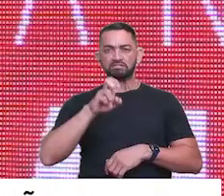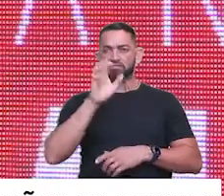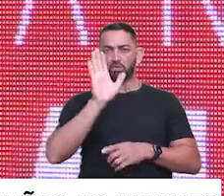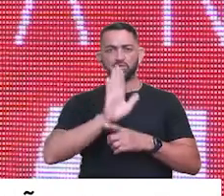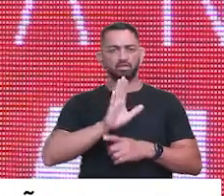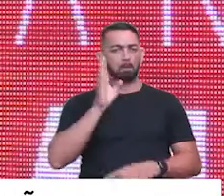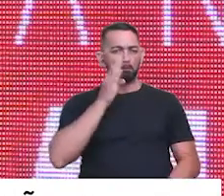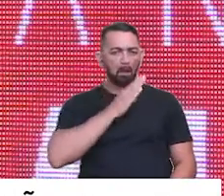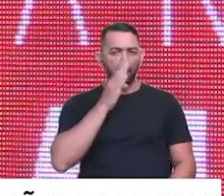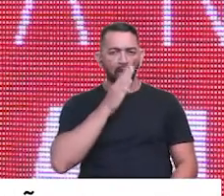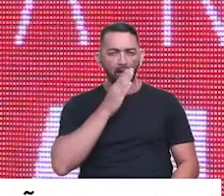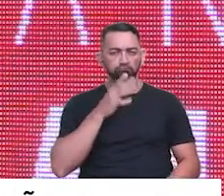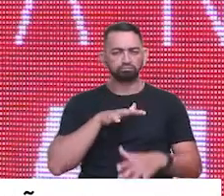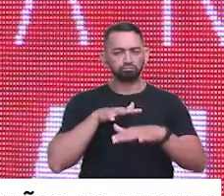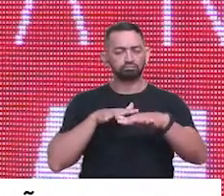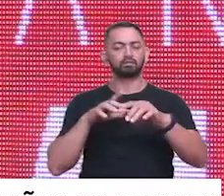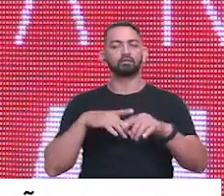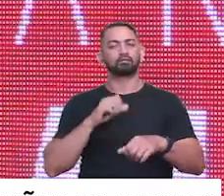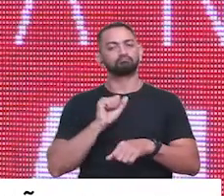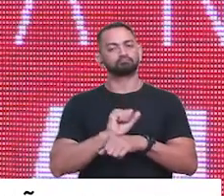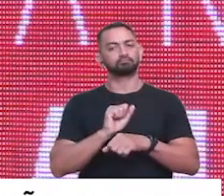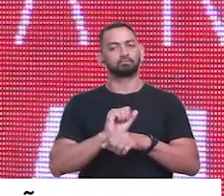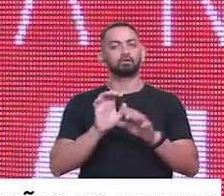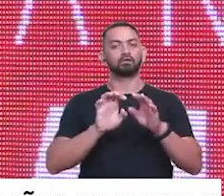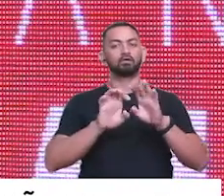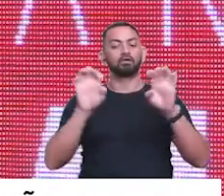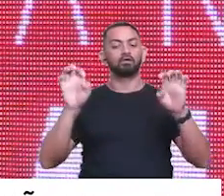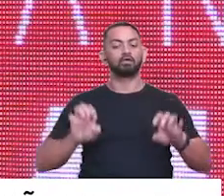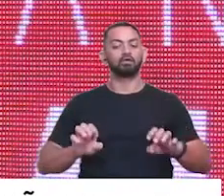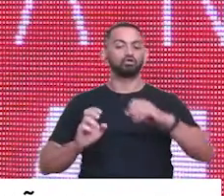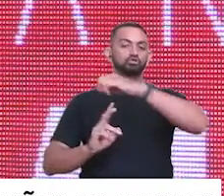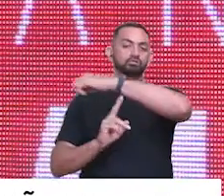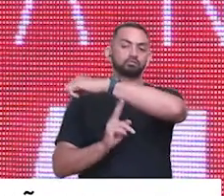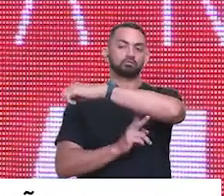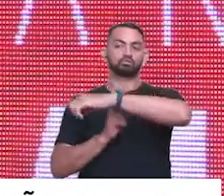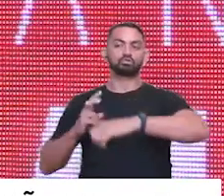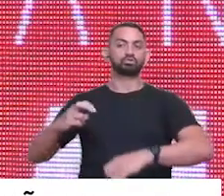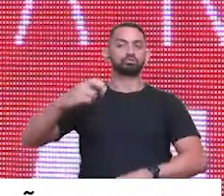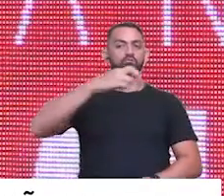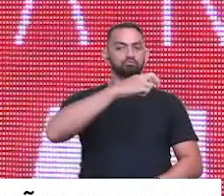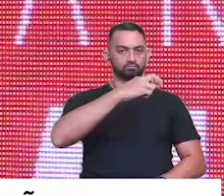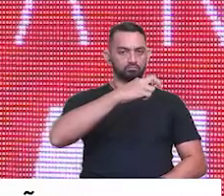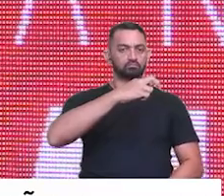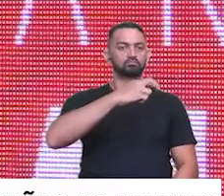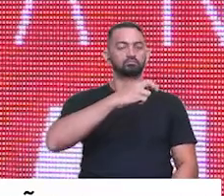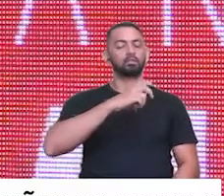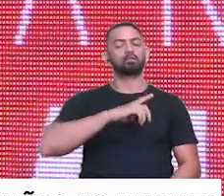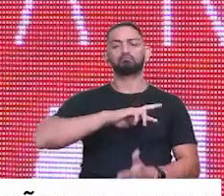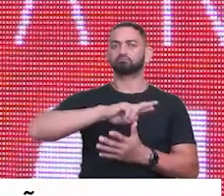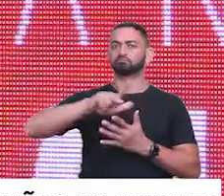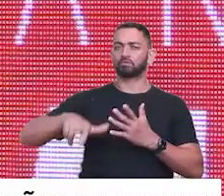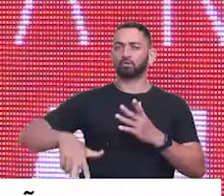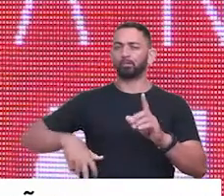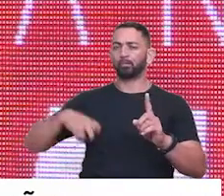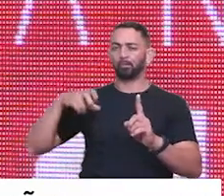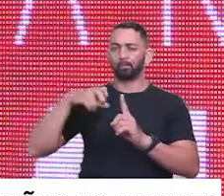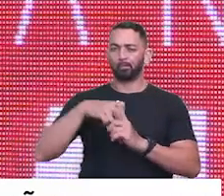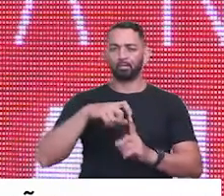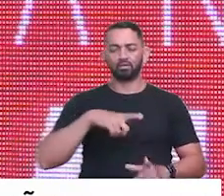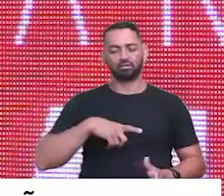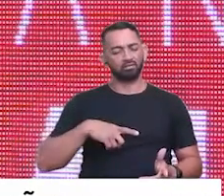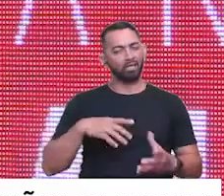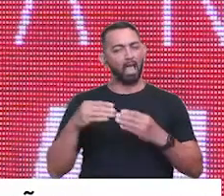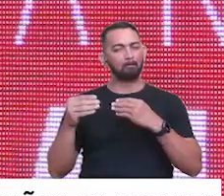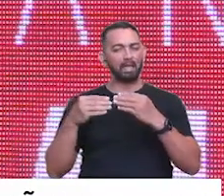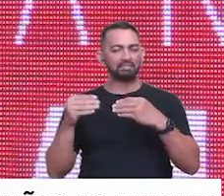nos horários de pico está muito congestionada e também 3 a estrutura de segurança das laterais do viaduto que Vários acidentes